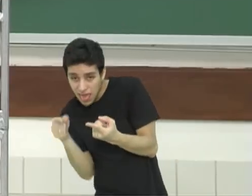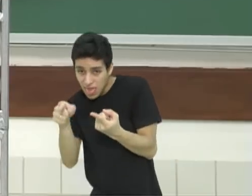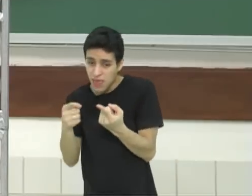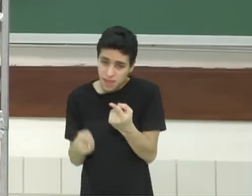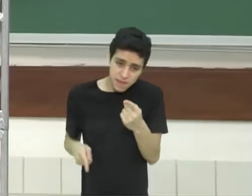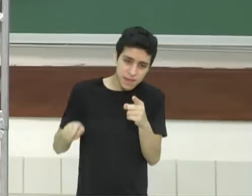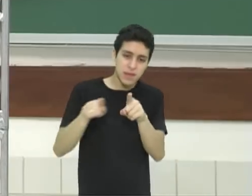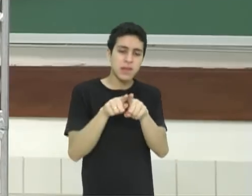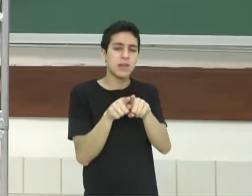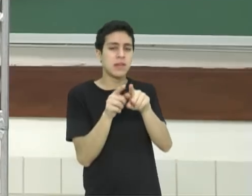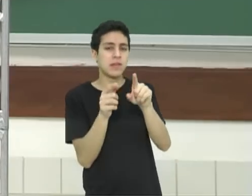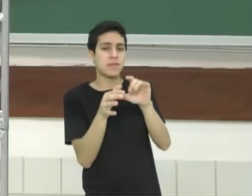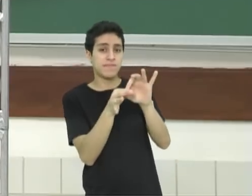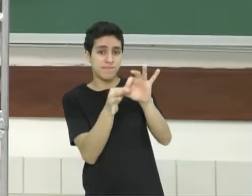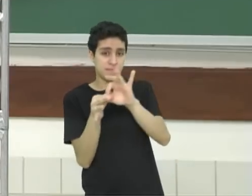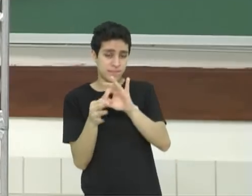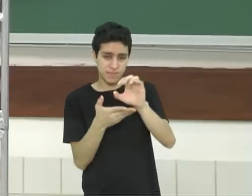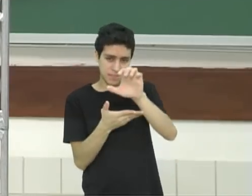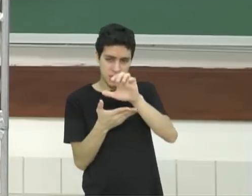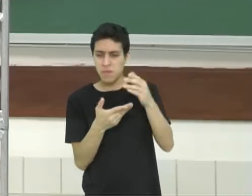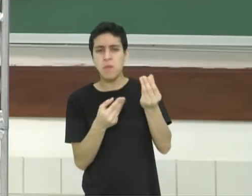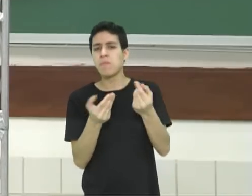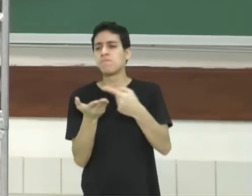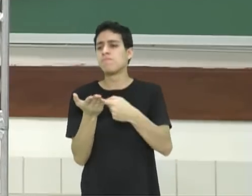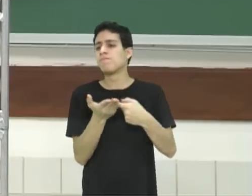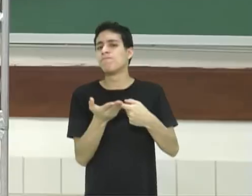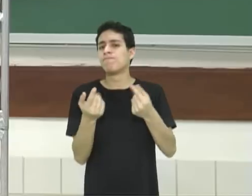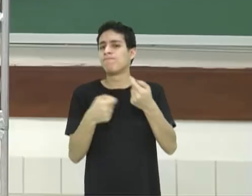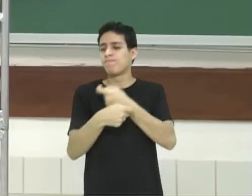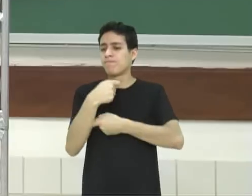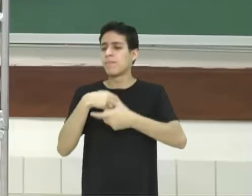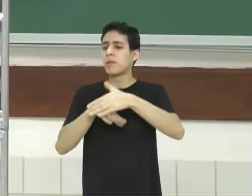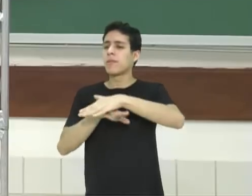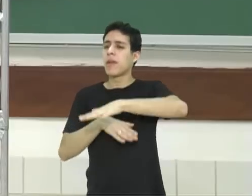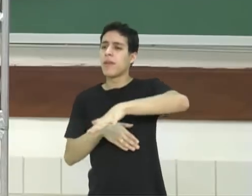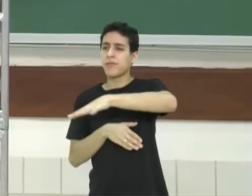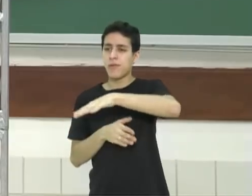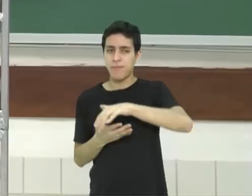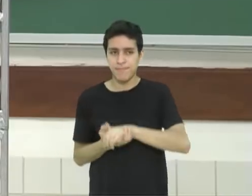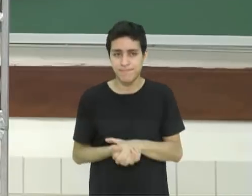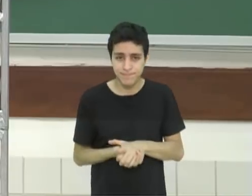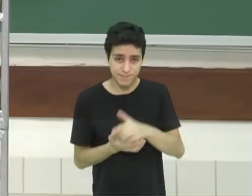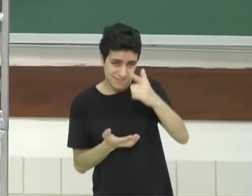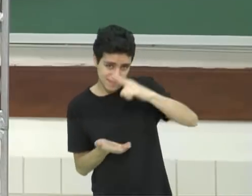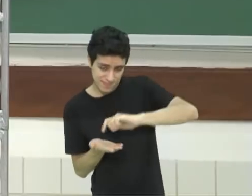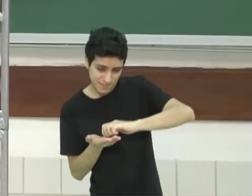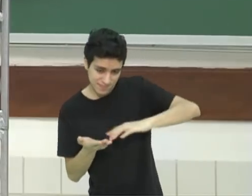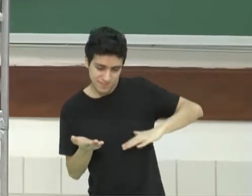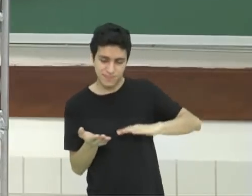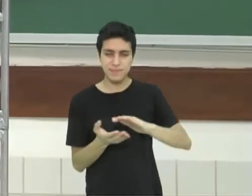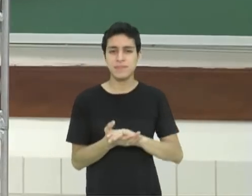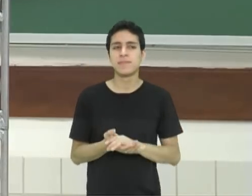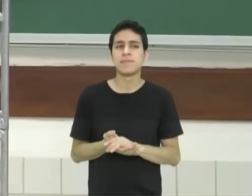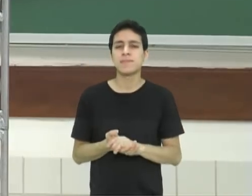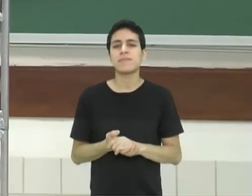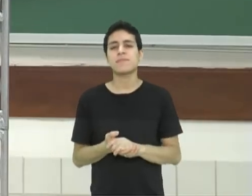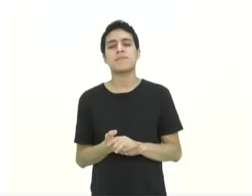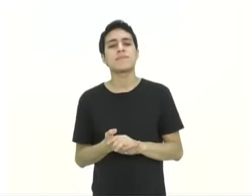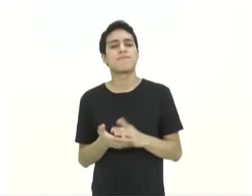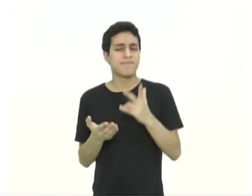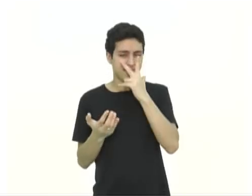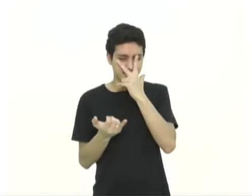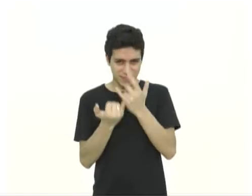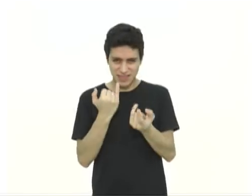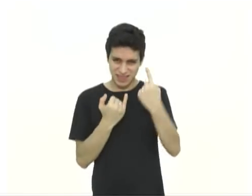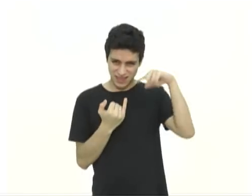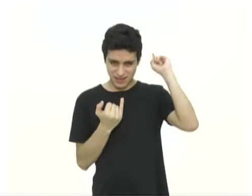firmando acordos comerciais importantes para a região. Vamos começar de novo aí com um exercício, parecido com o da última aula também. Né? A